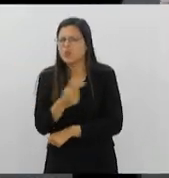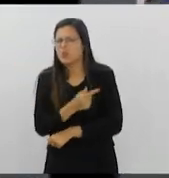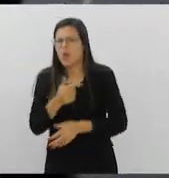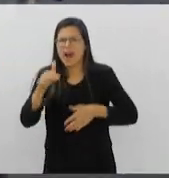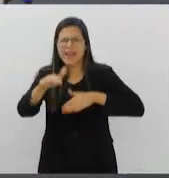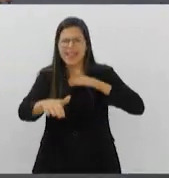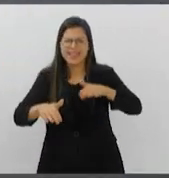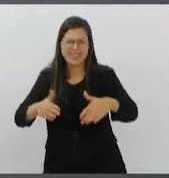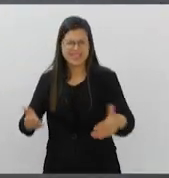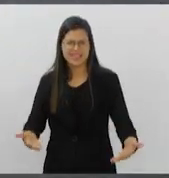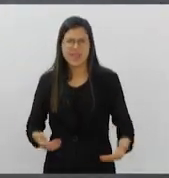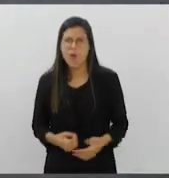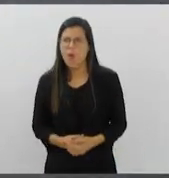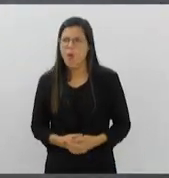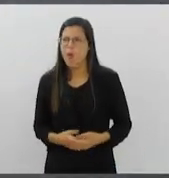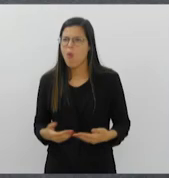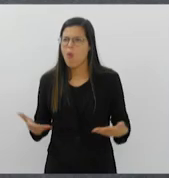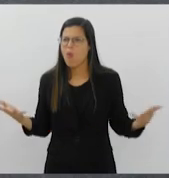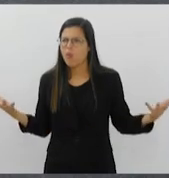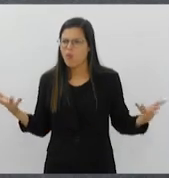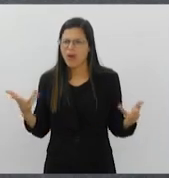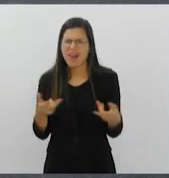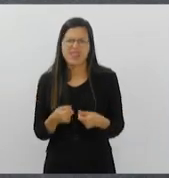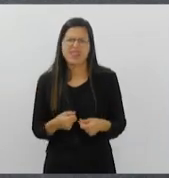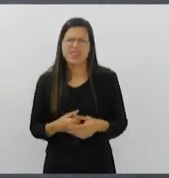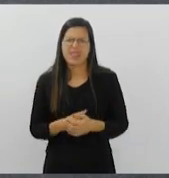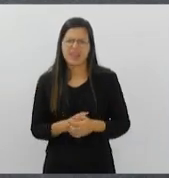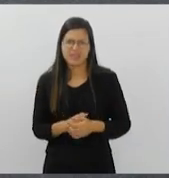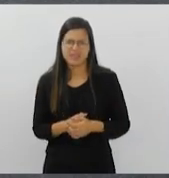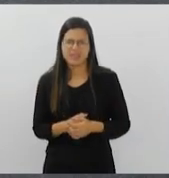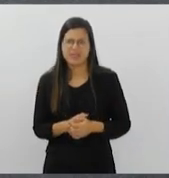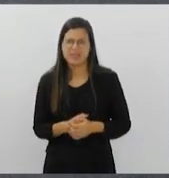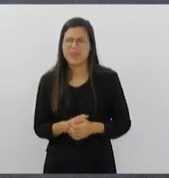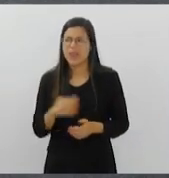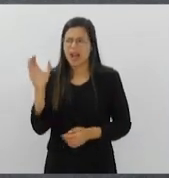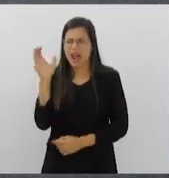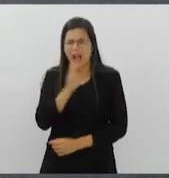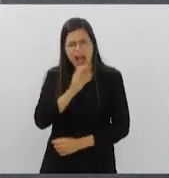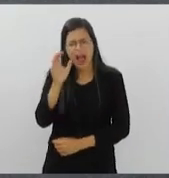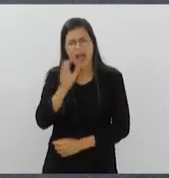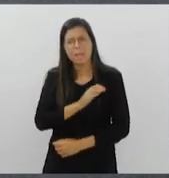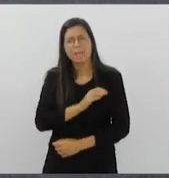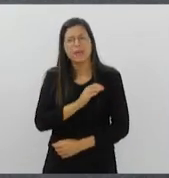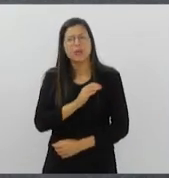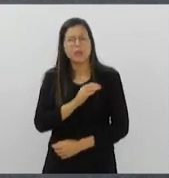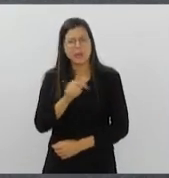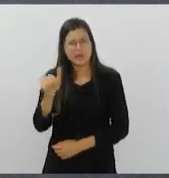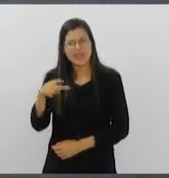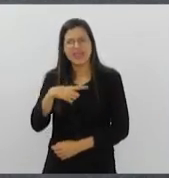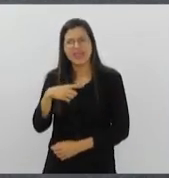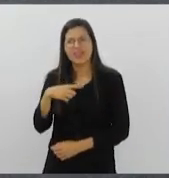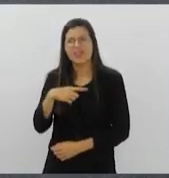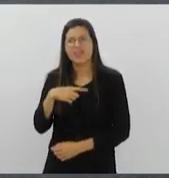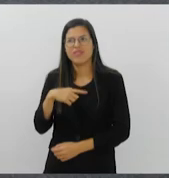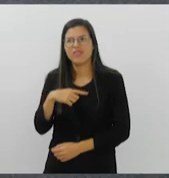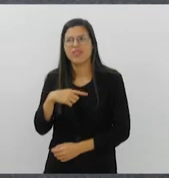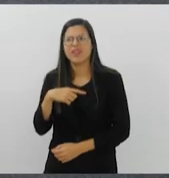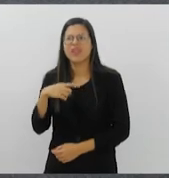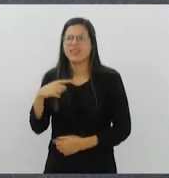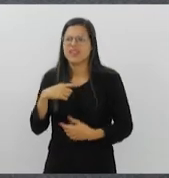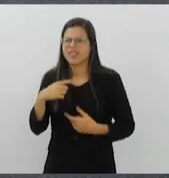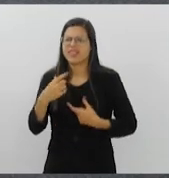Fez em 3 Vossa segundos, Excelência é mais rápido que o Pepe Rápido, mais rápido que os 100 metros rasos e ganhou a medalha de ouro